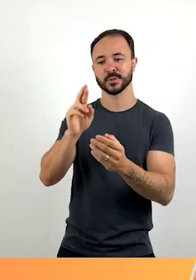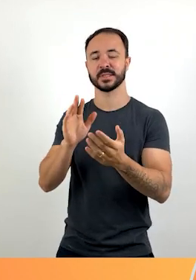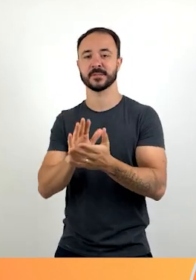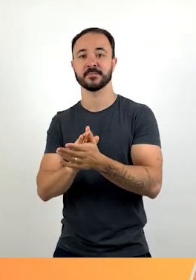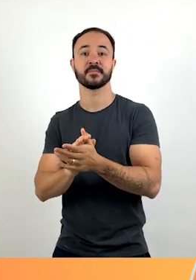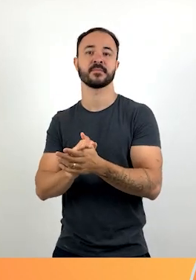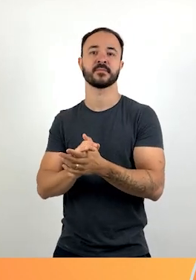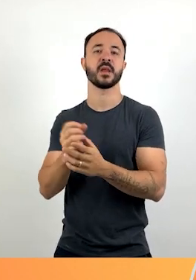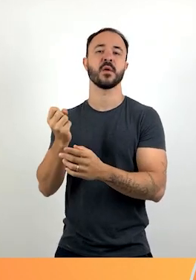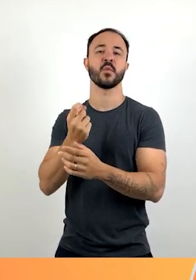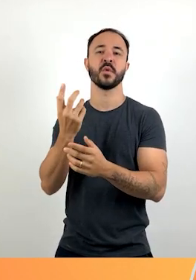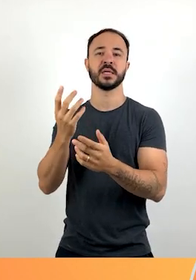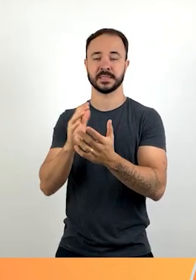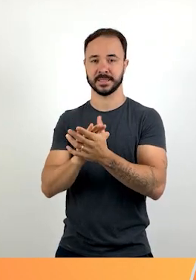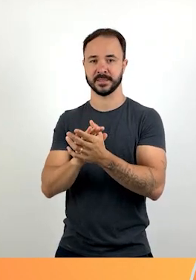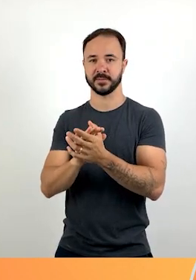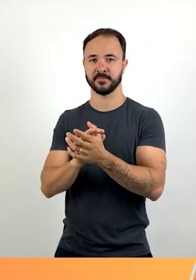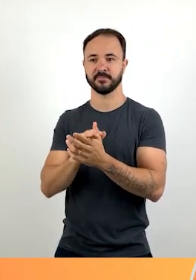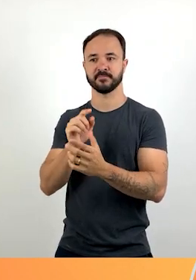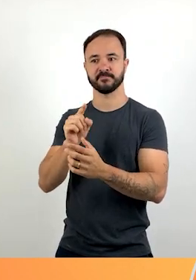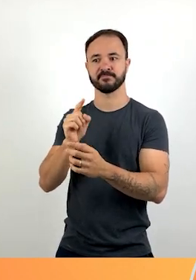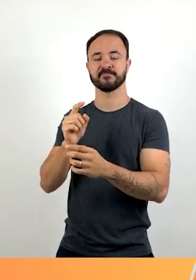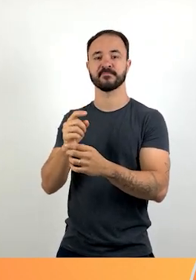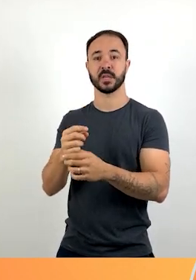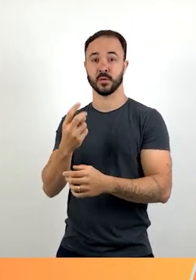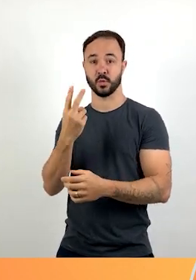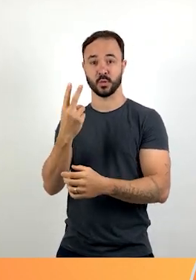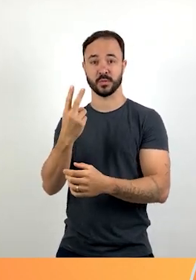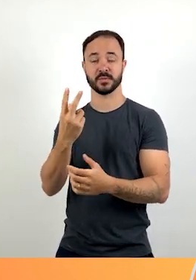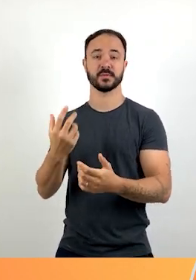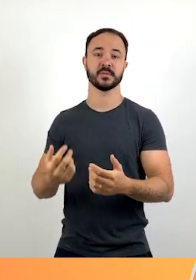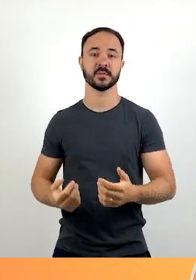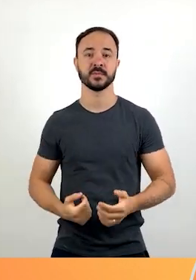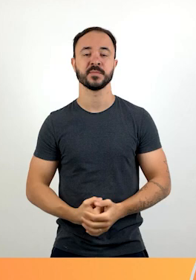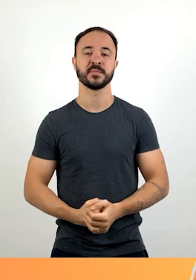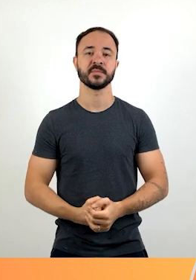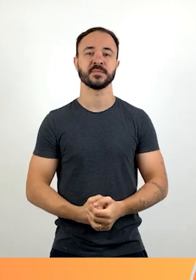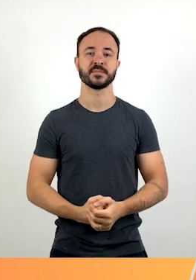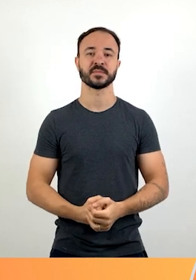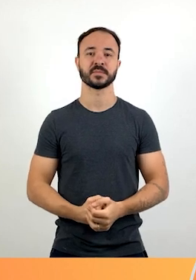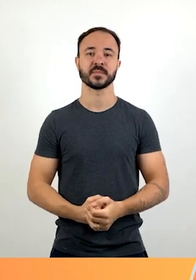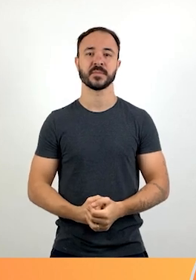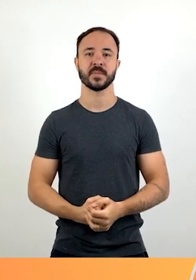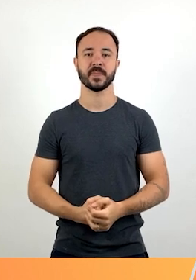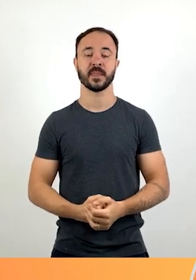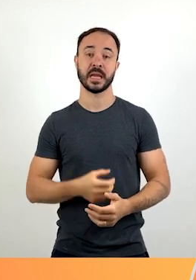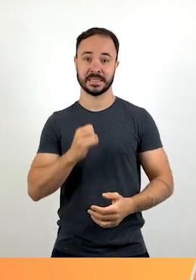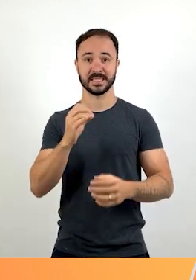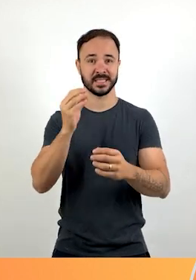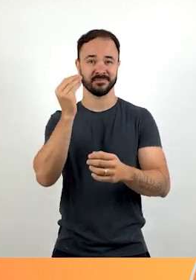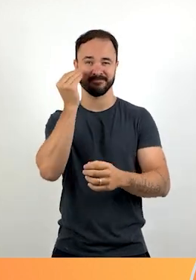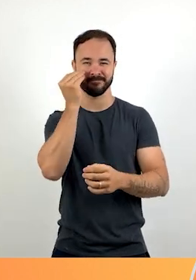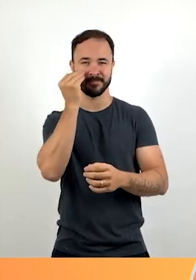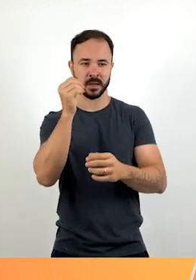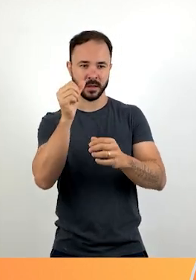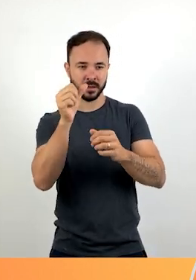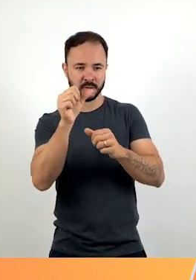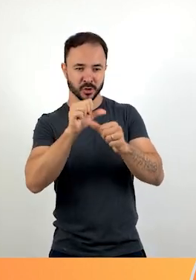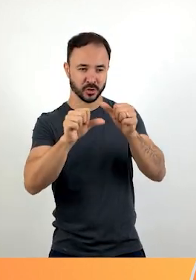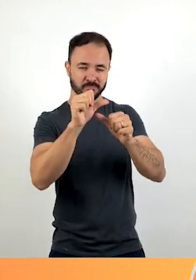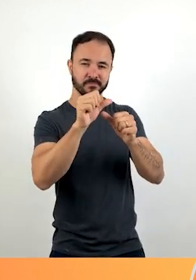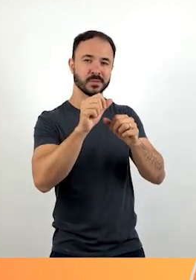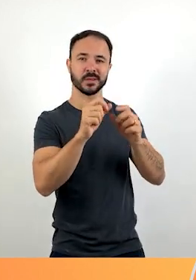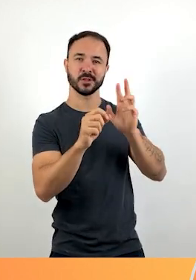Então, o resultado dessa divisão foi igual a 2. Da outra maneira, seria 8 vezes 3, 24. 3 vezes 4,